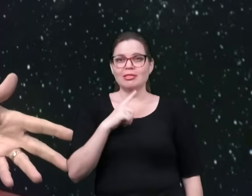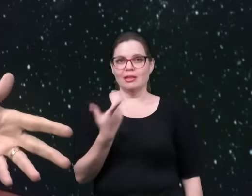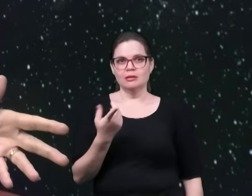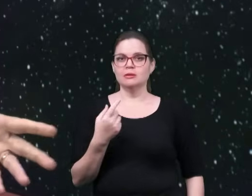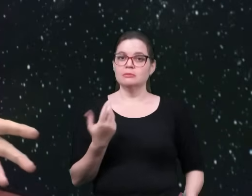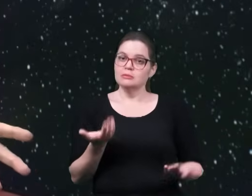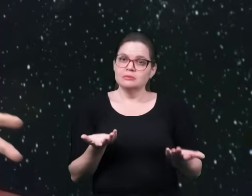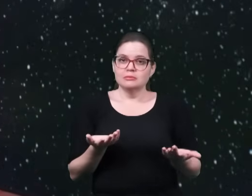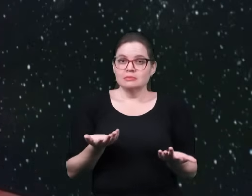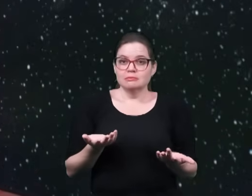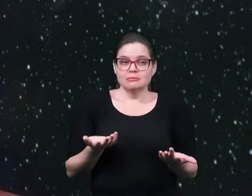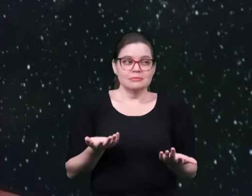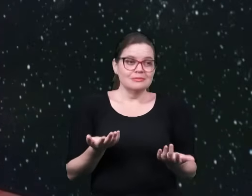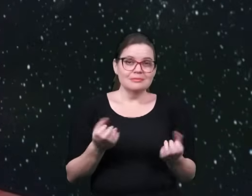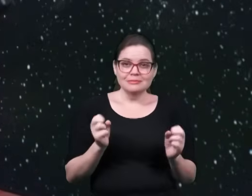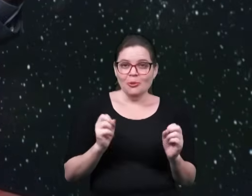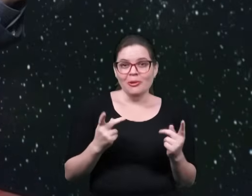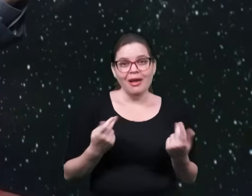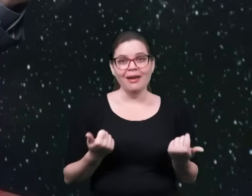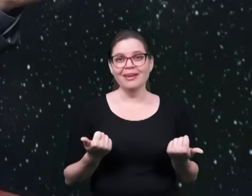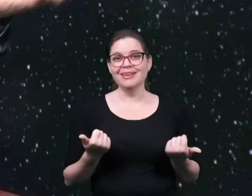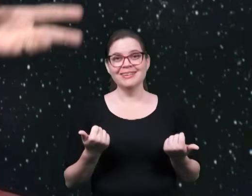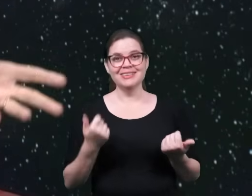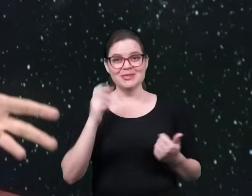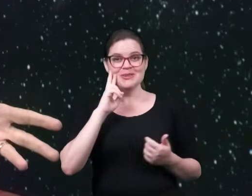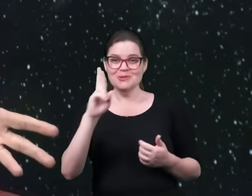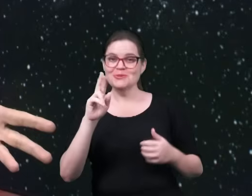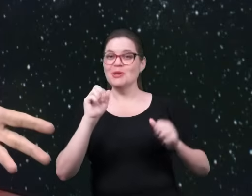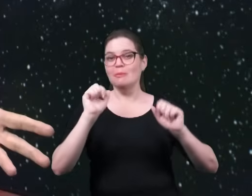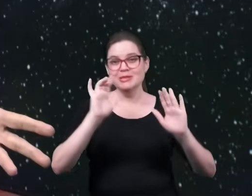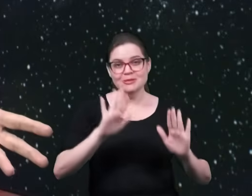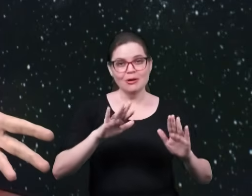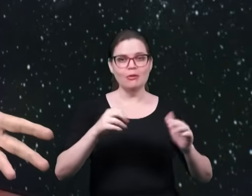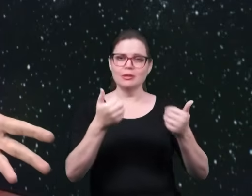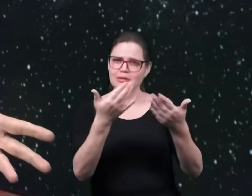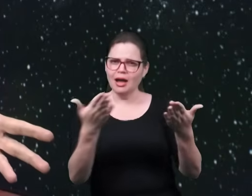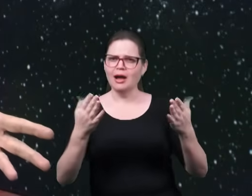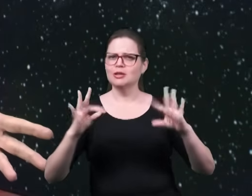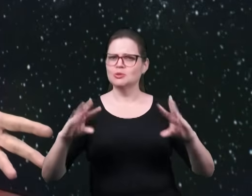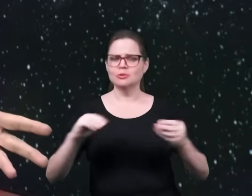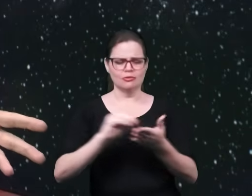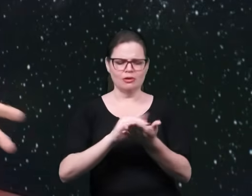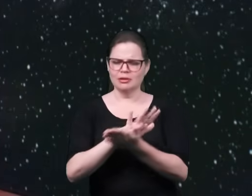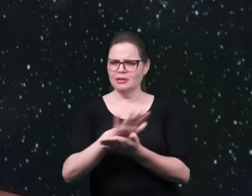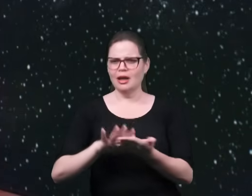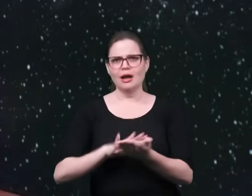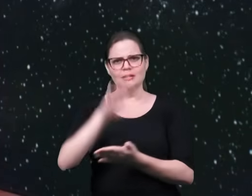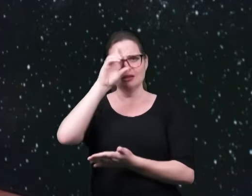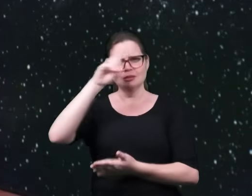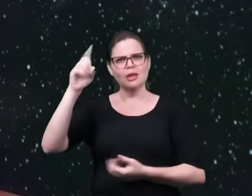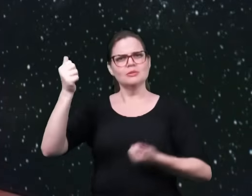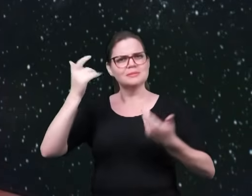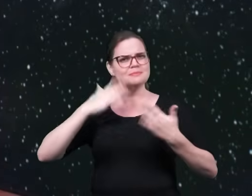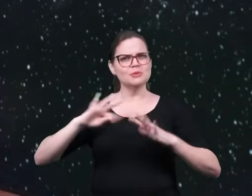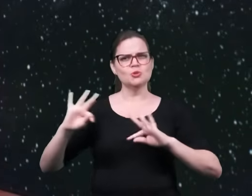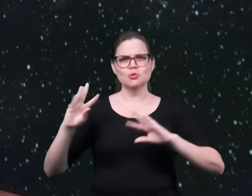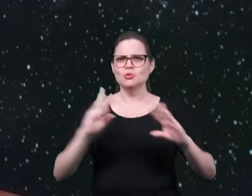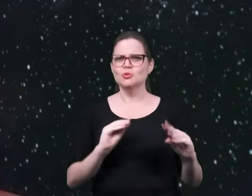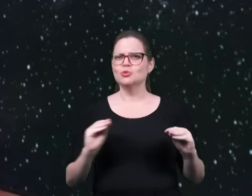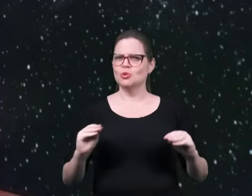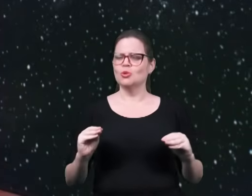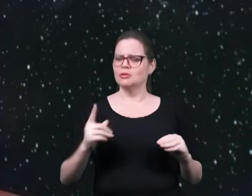E o Senhor nos dá uma coisa, outra. Ele não deixa de prover, não é verdade, Josias? Uhum. Aquilo que são as